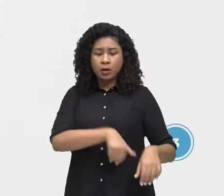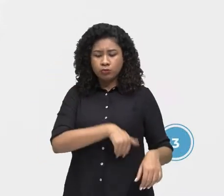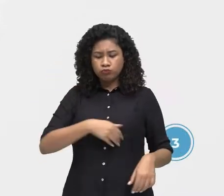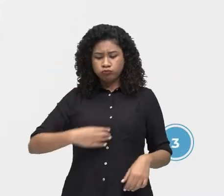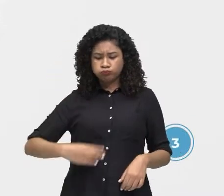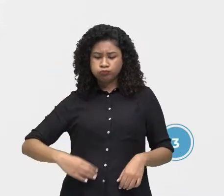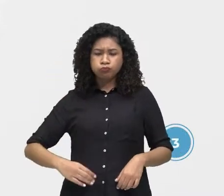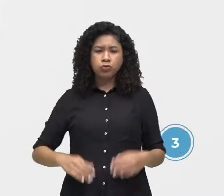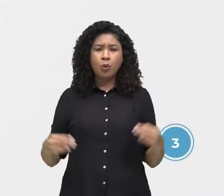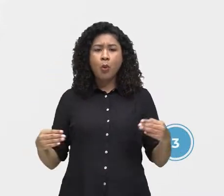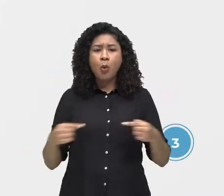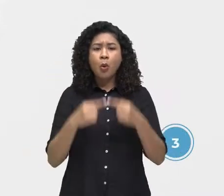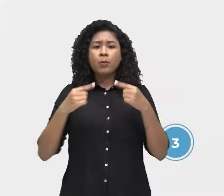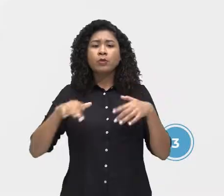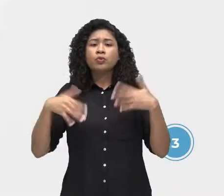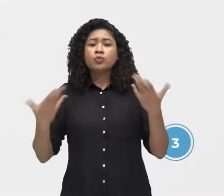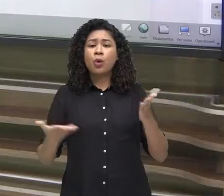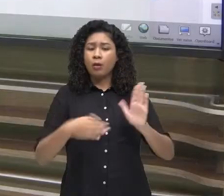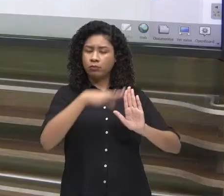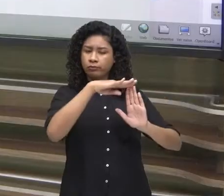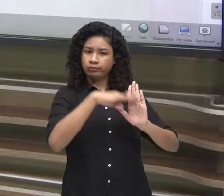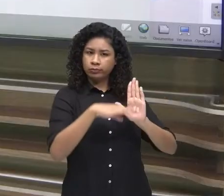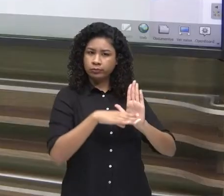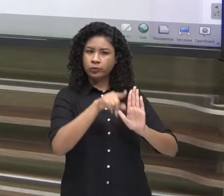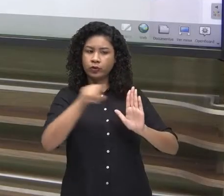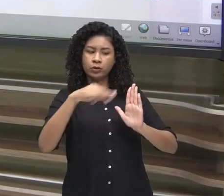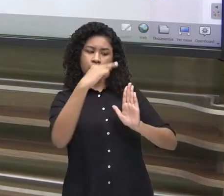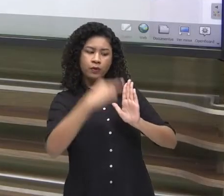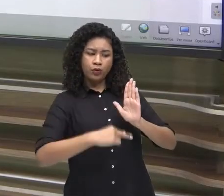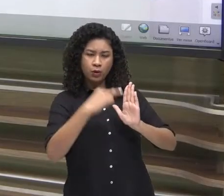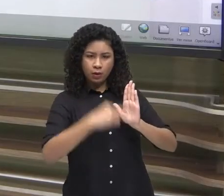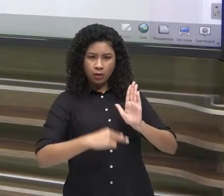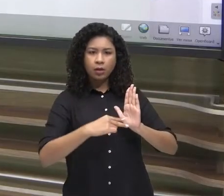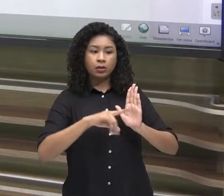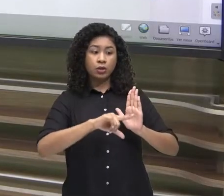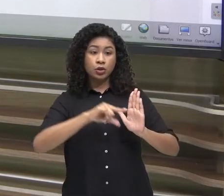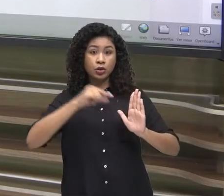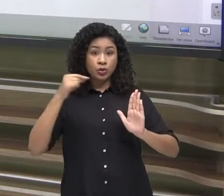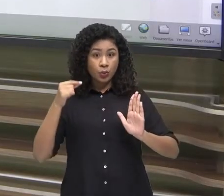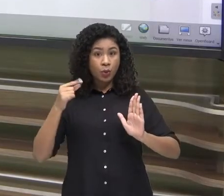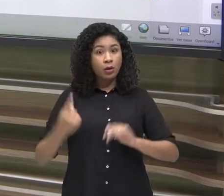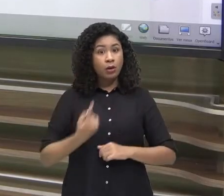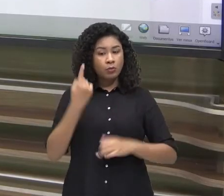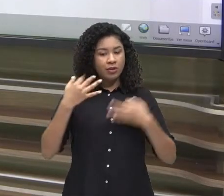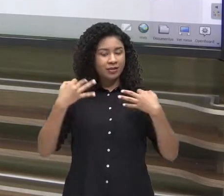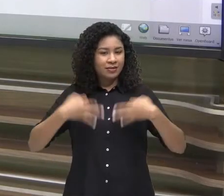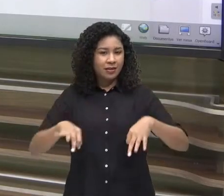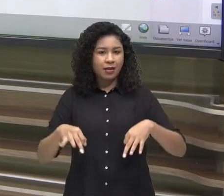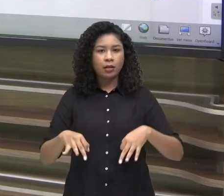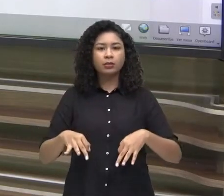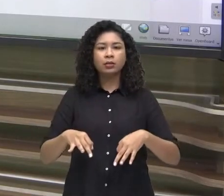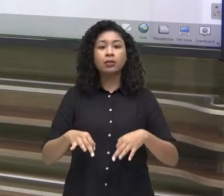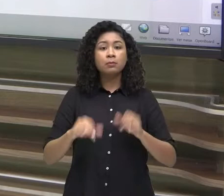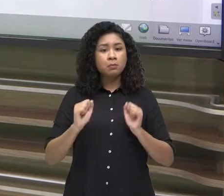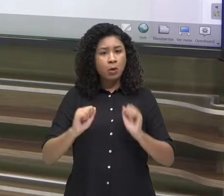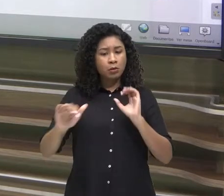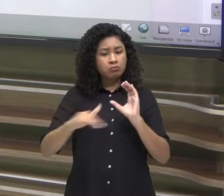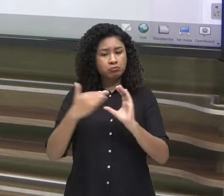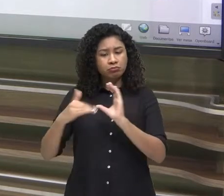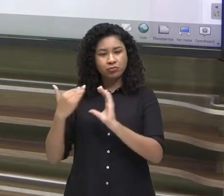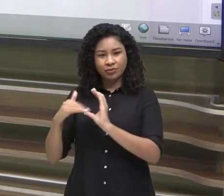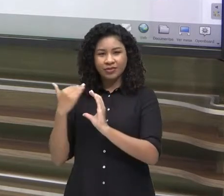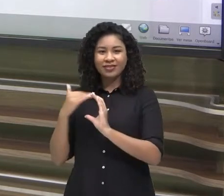4 alternativas. Deem uma lida com calma, marque aquela que é a correta e manda a sua participação lá no chat. Daqui a pouco a